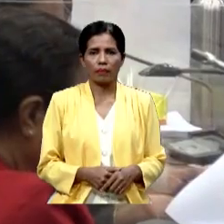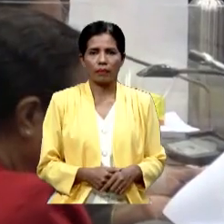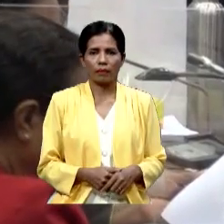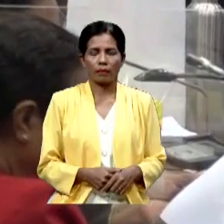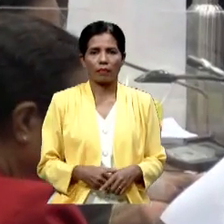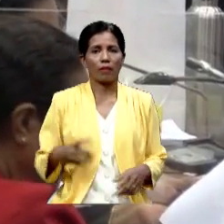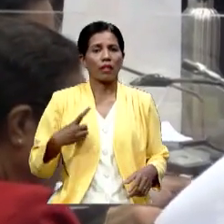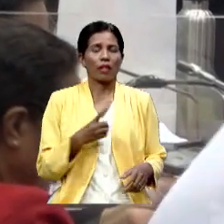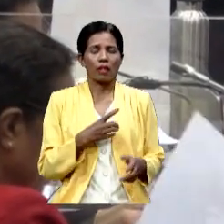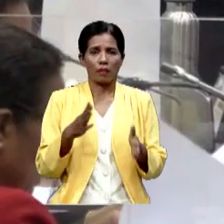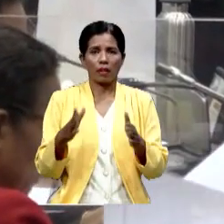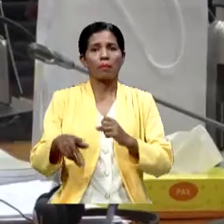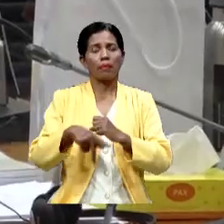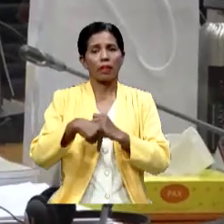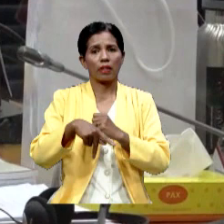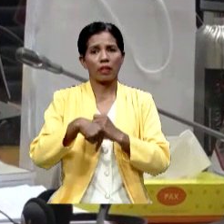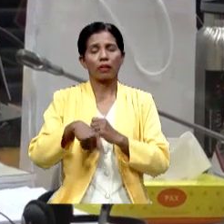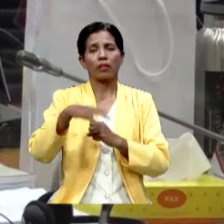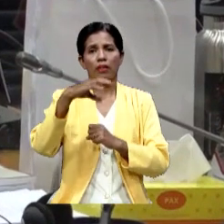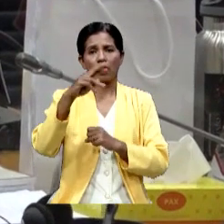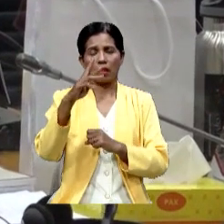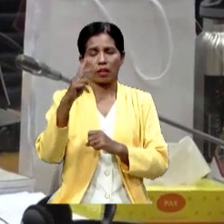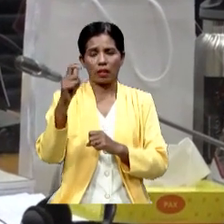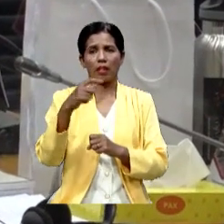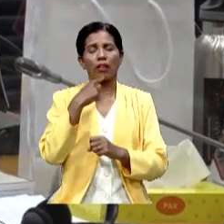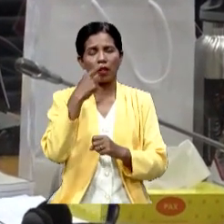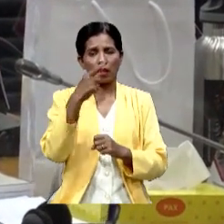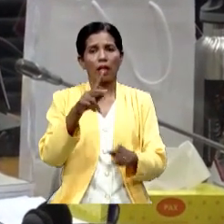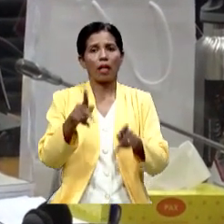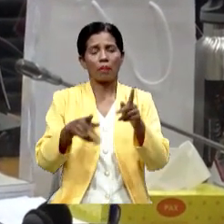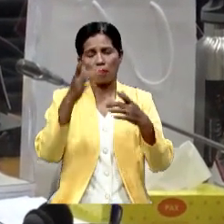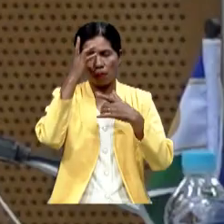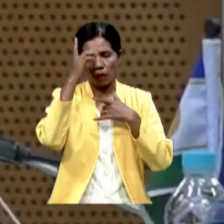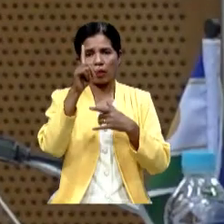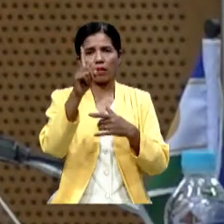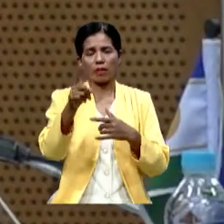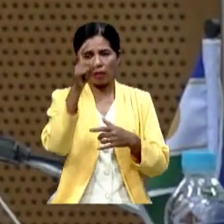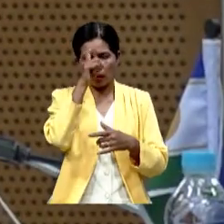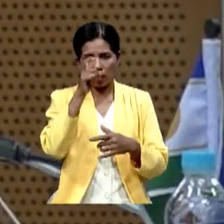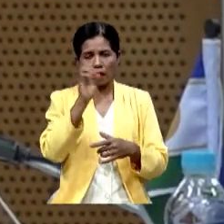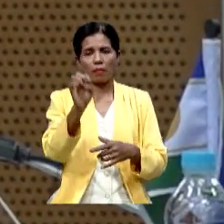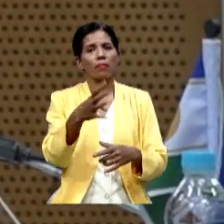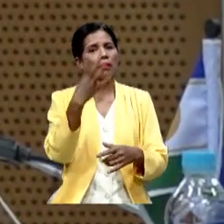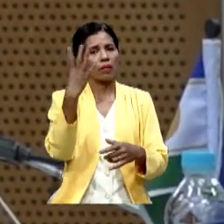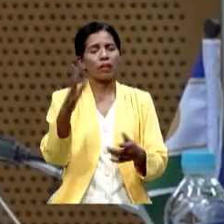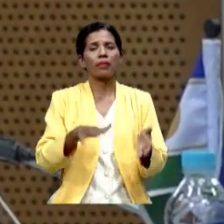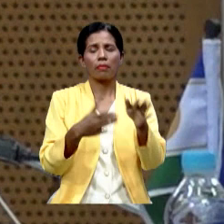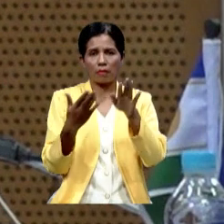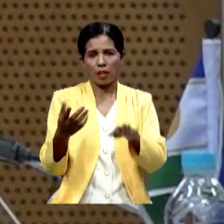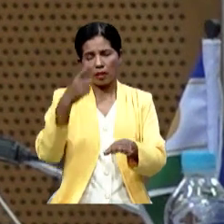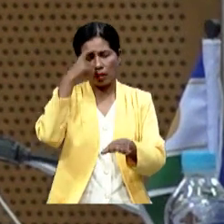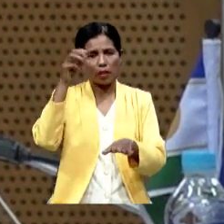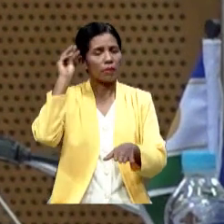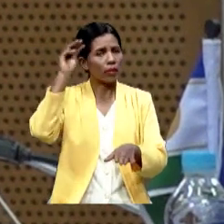Deputada bancada CNRT Maria Gurumali Barreto Hateten, paciente ida hoidade San Lure Sinhat, lá com minha vida, tamba